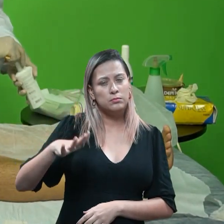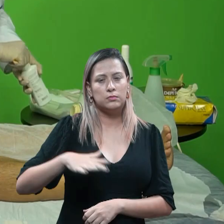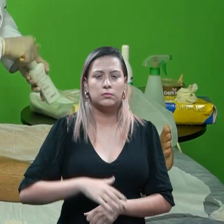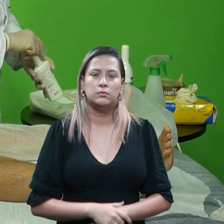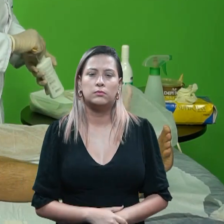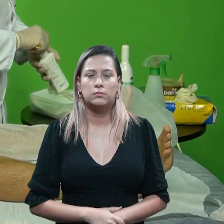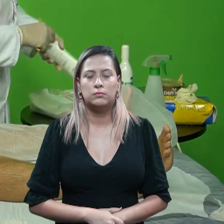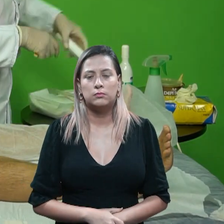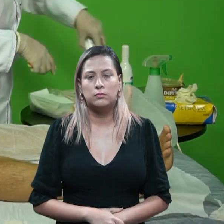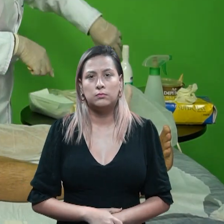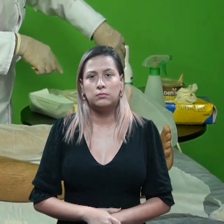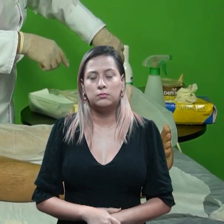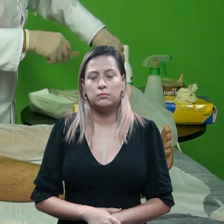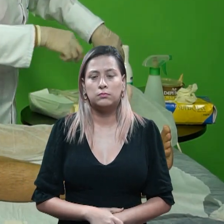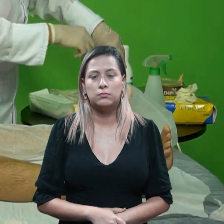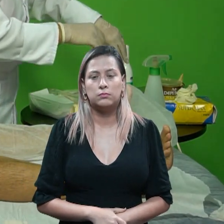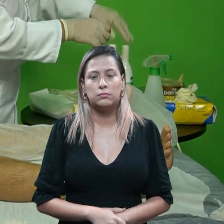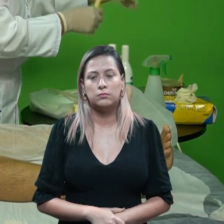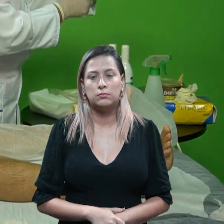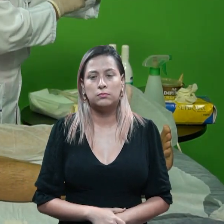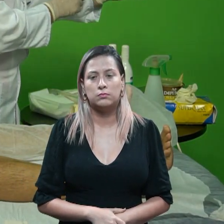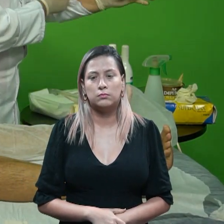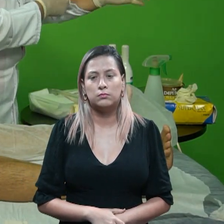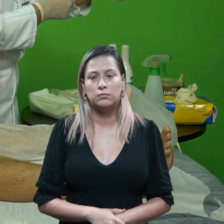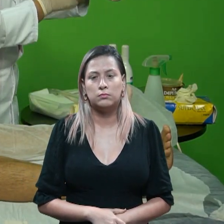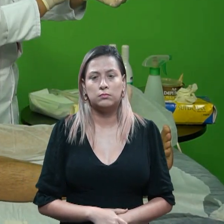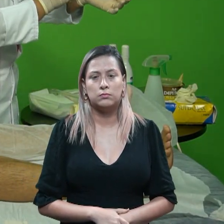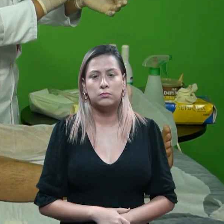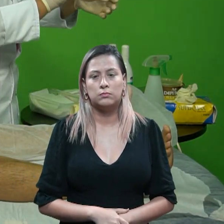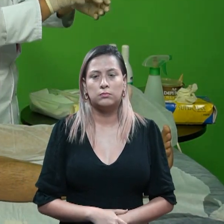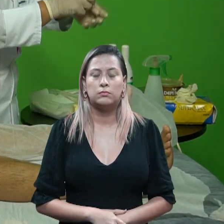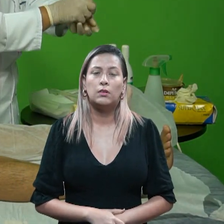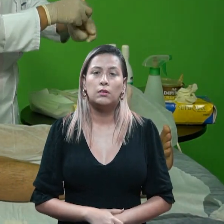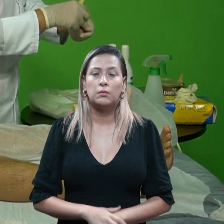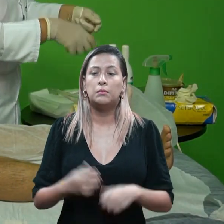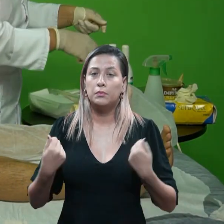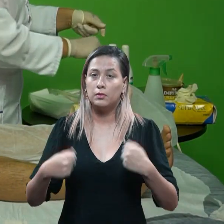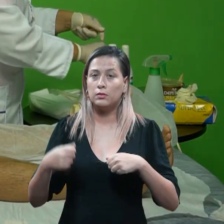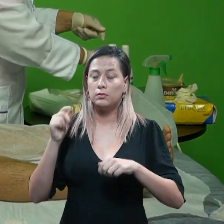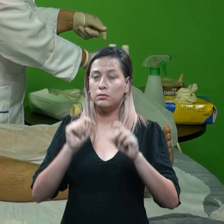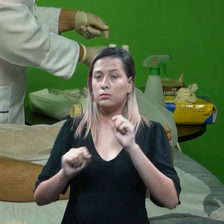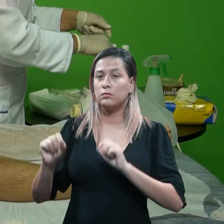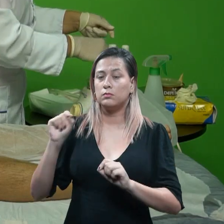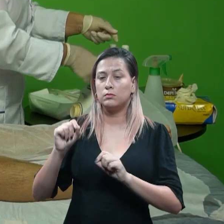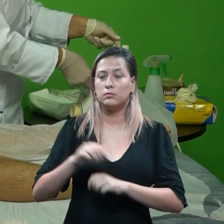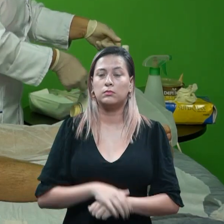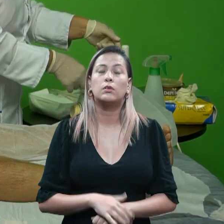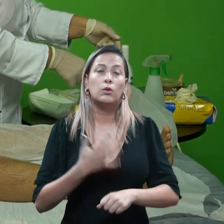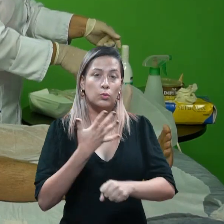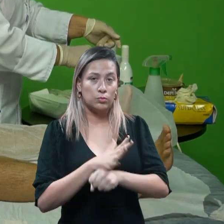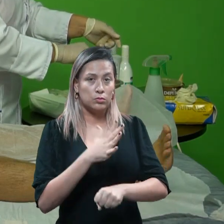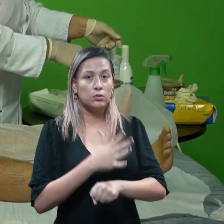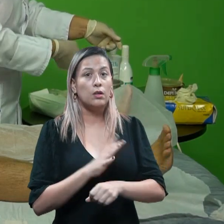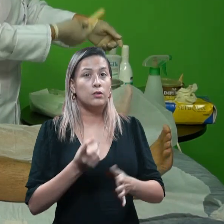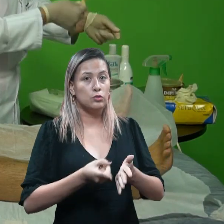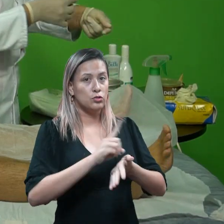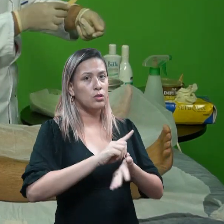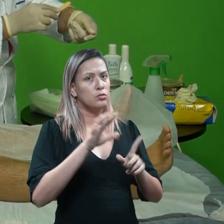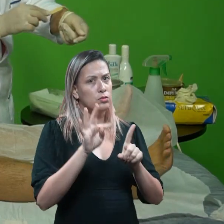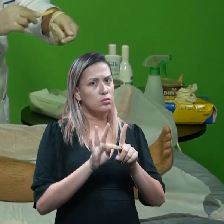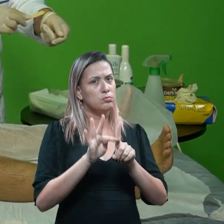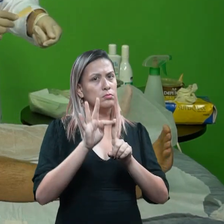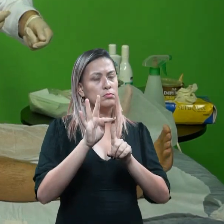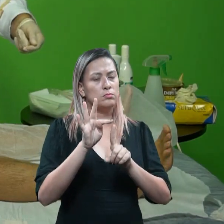cliente, certo? Mas apesar de eu saber que essa cera é morna, é necessário fazer o teste da